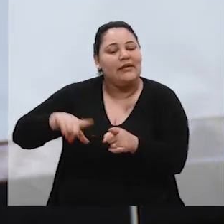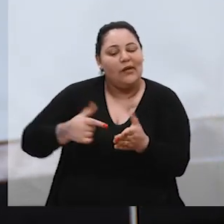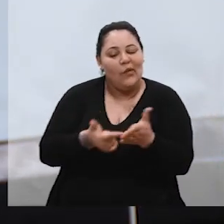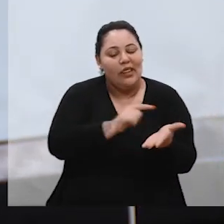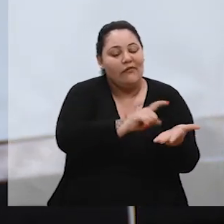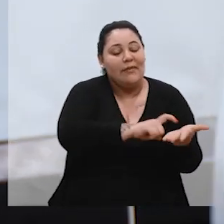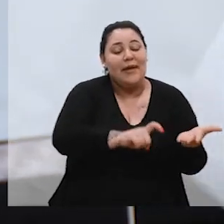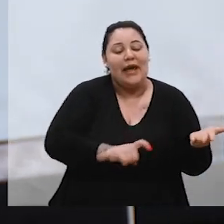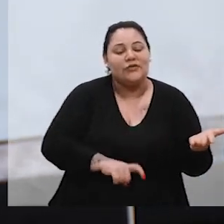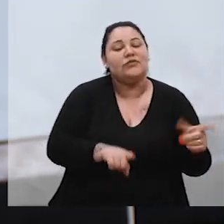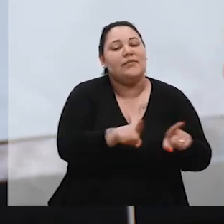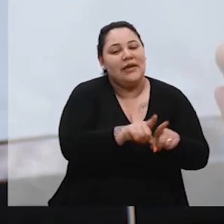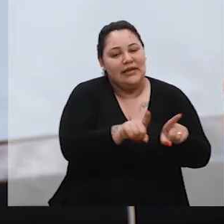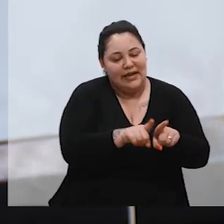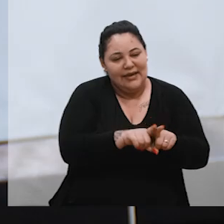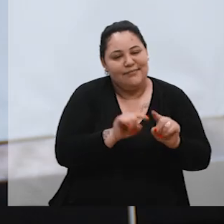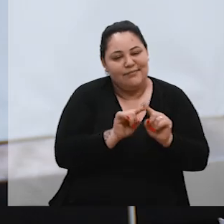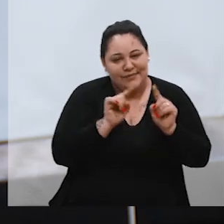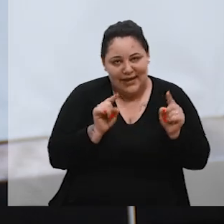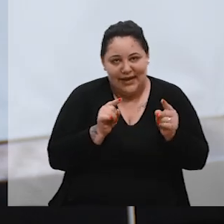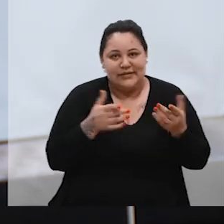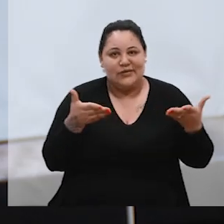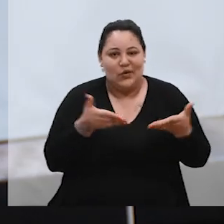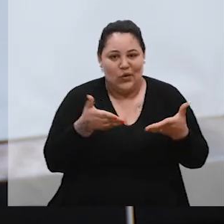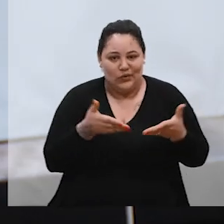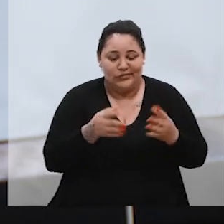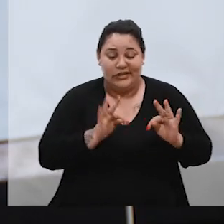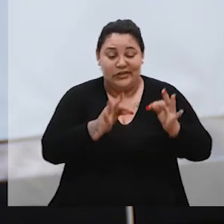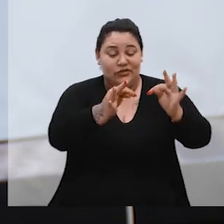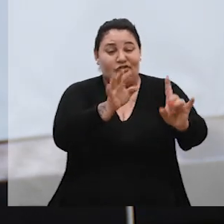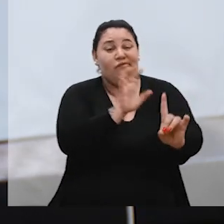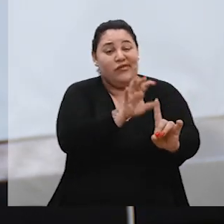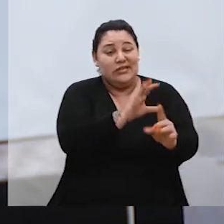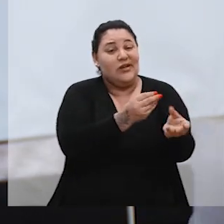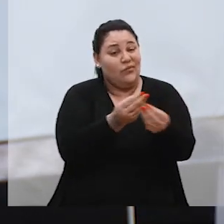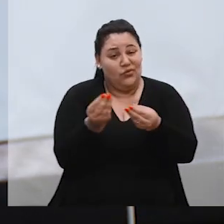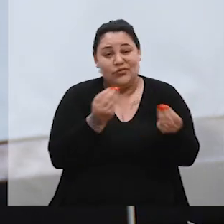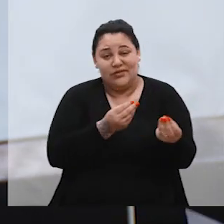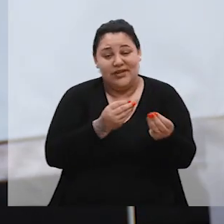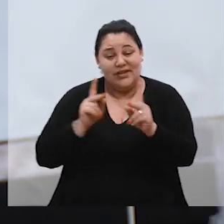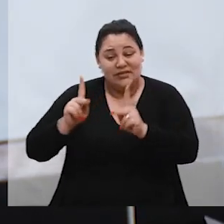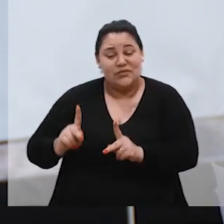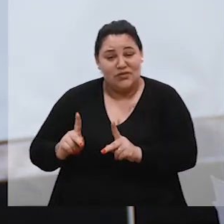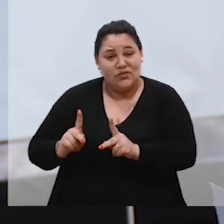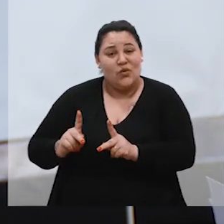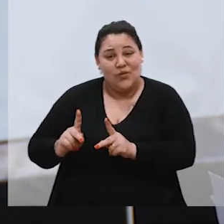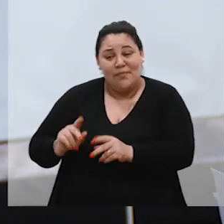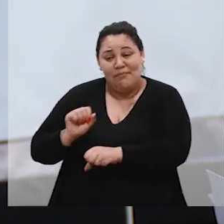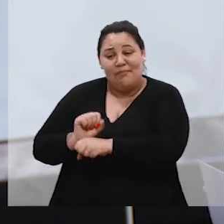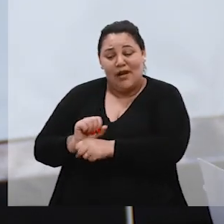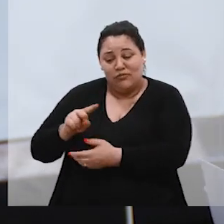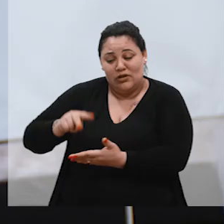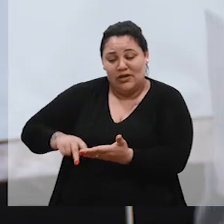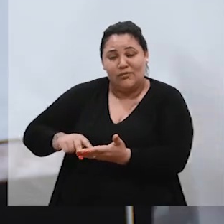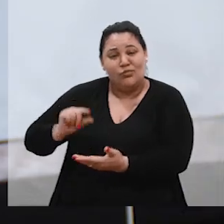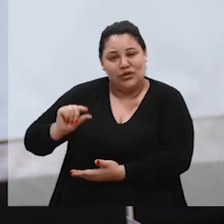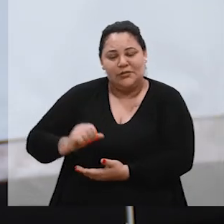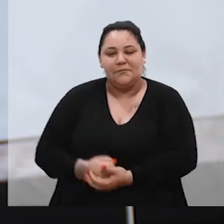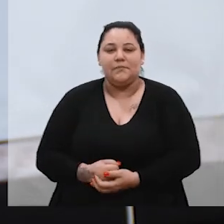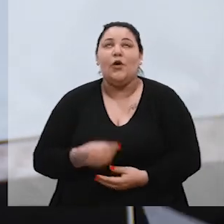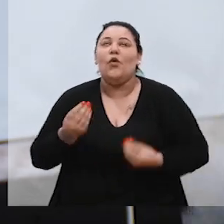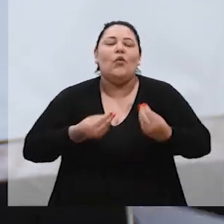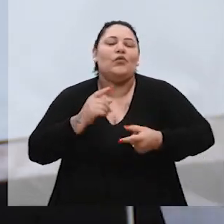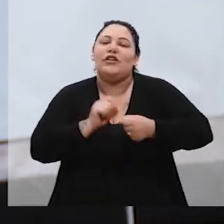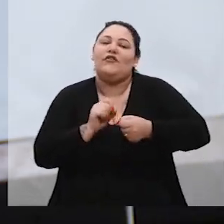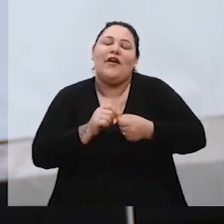oferta de opções para se apreciar está cada vez maior. Onde é que fica o livro? Como que eu faço para o